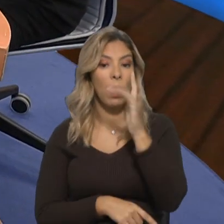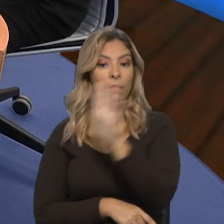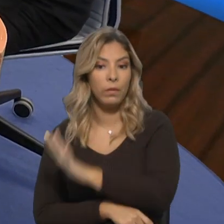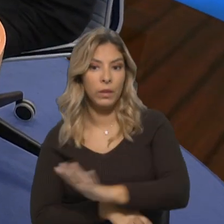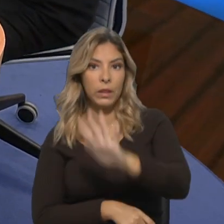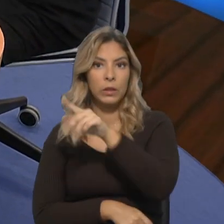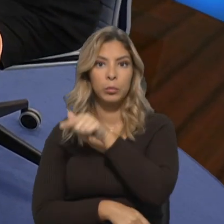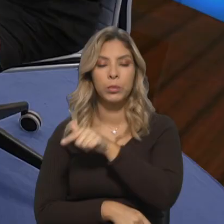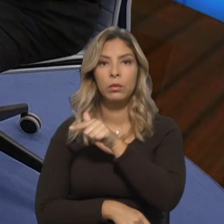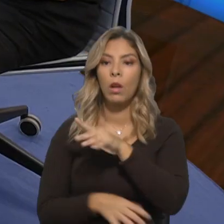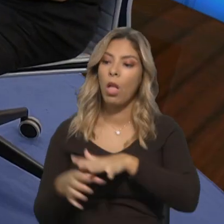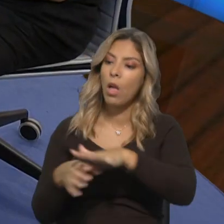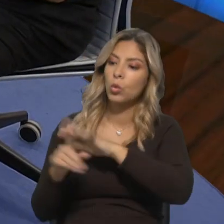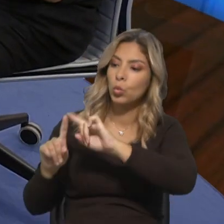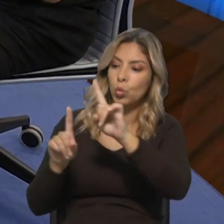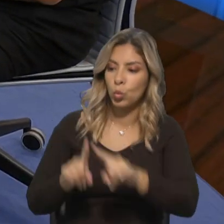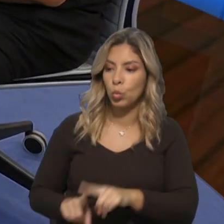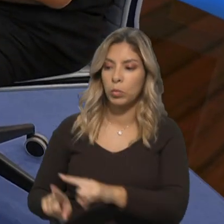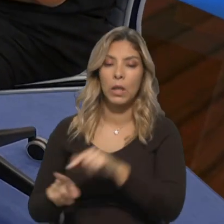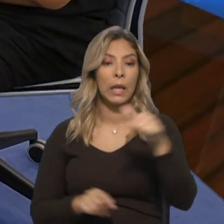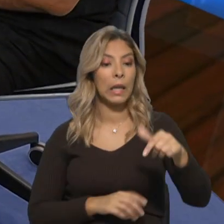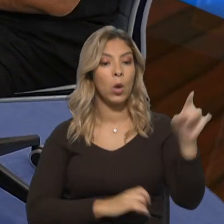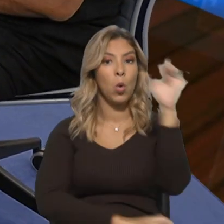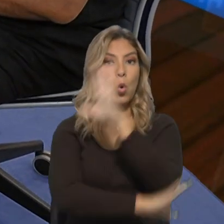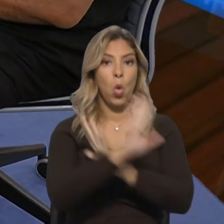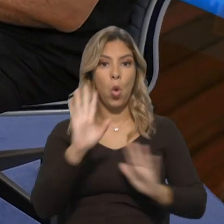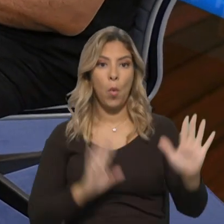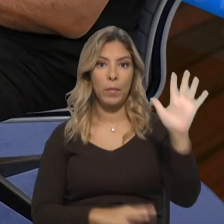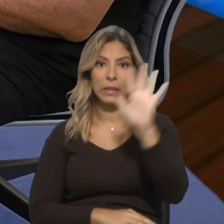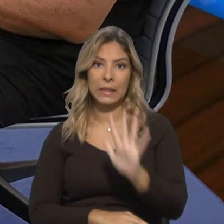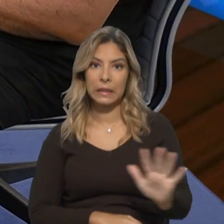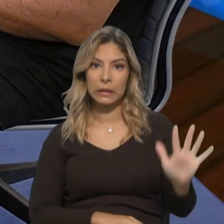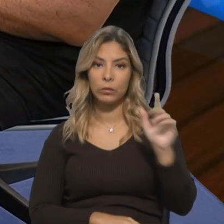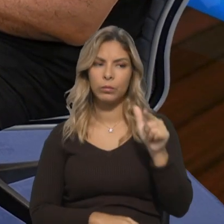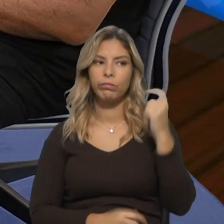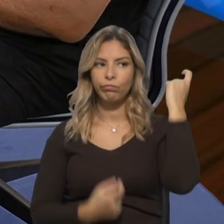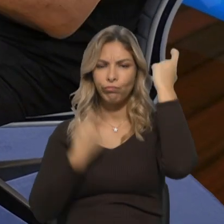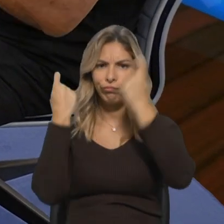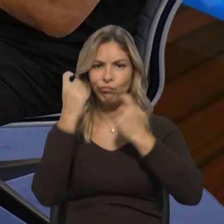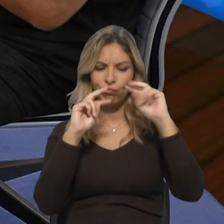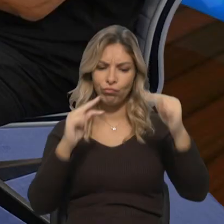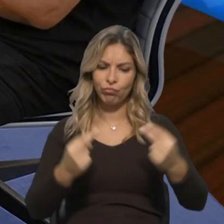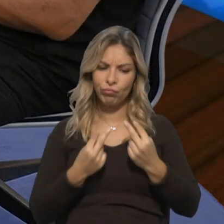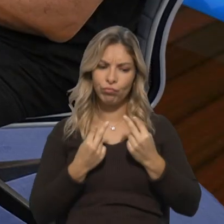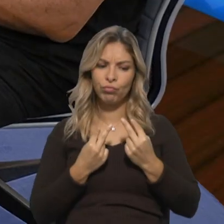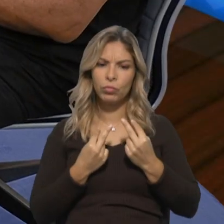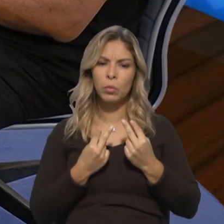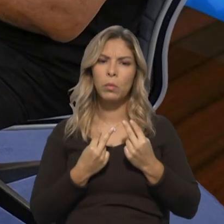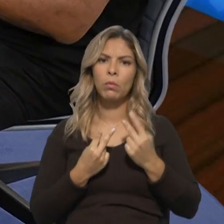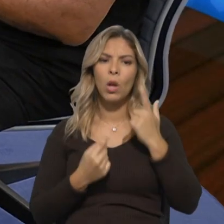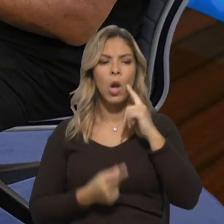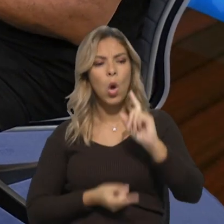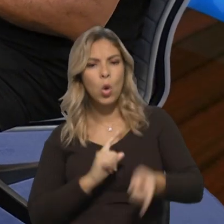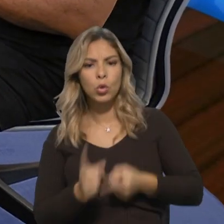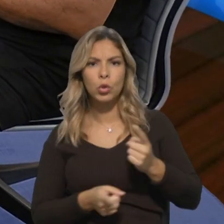várias áreas. Aqui na Europa temos feito, a nível da região Europa, uma reflexão muito forte e muito profunda sobre o nosso ad gentes aqui. Porque o